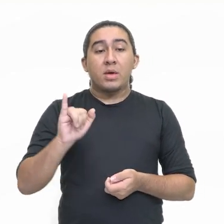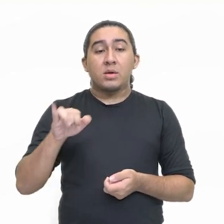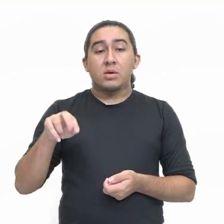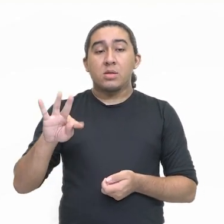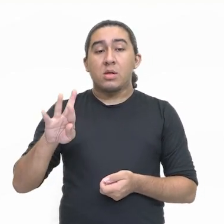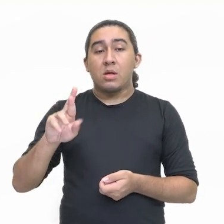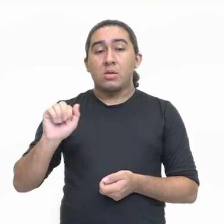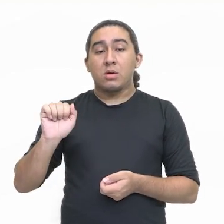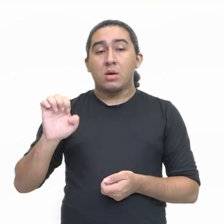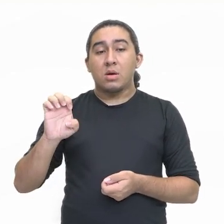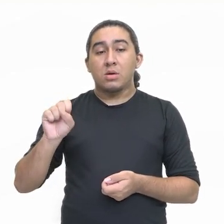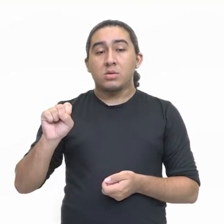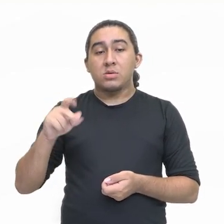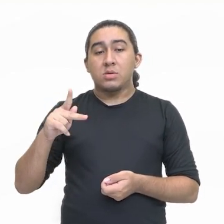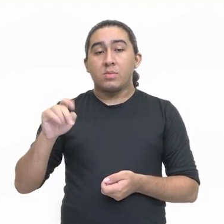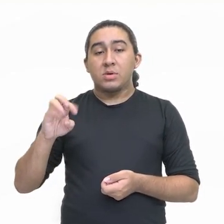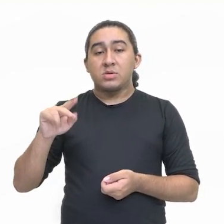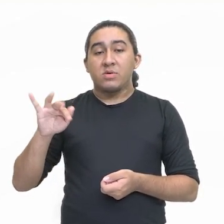de